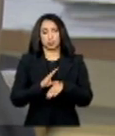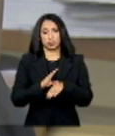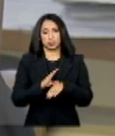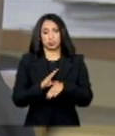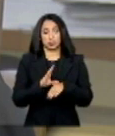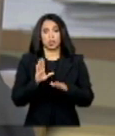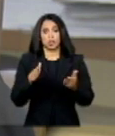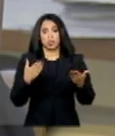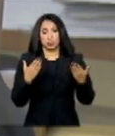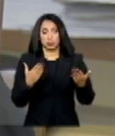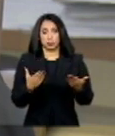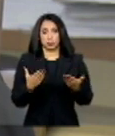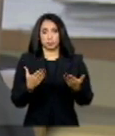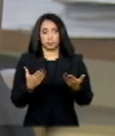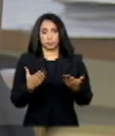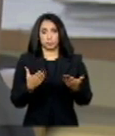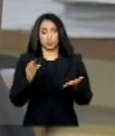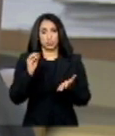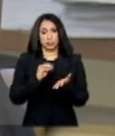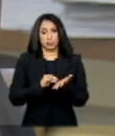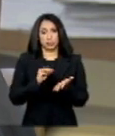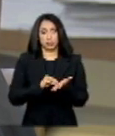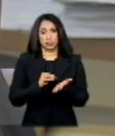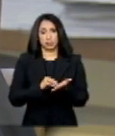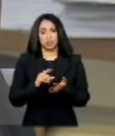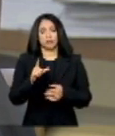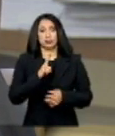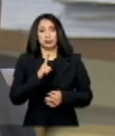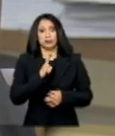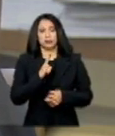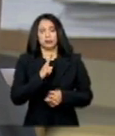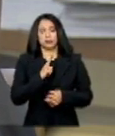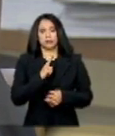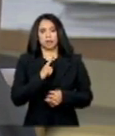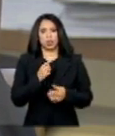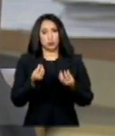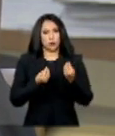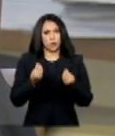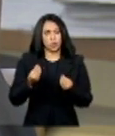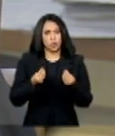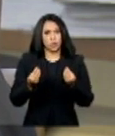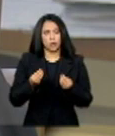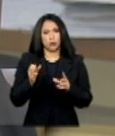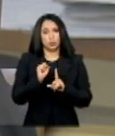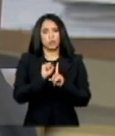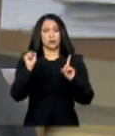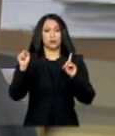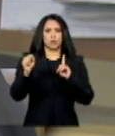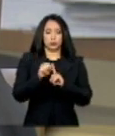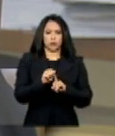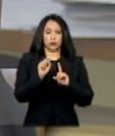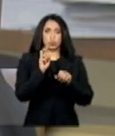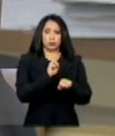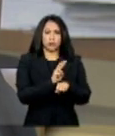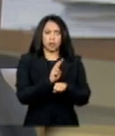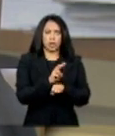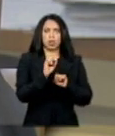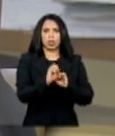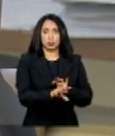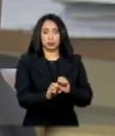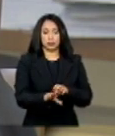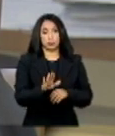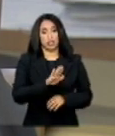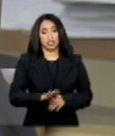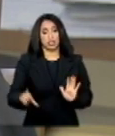disse da inexistência de combinação da aplicação de medidas socioeducativas para crianças que comete ato